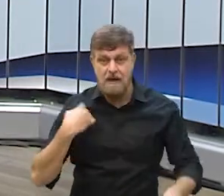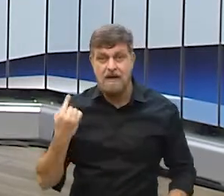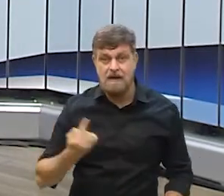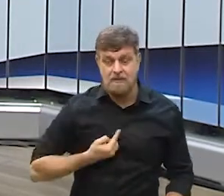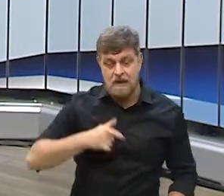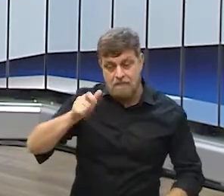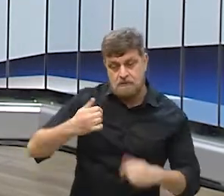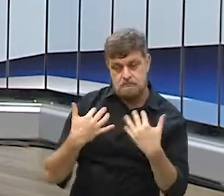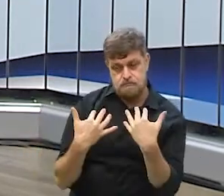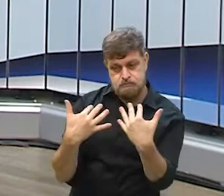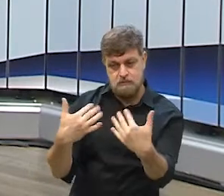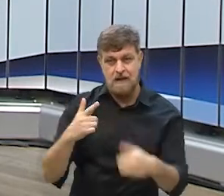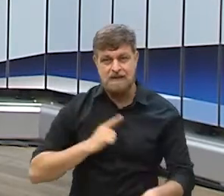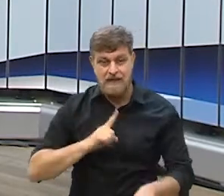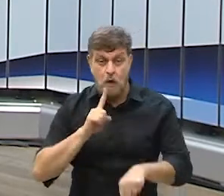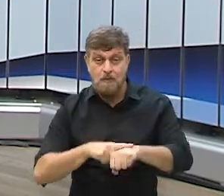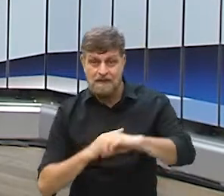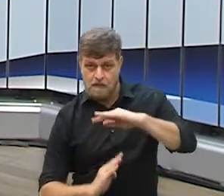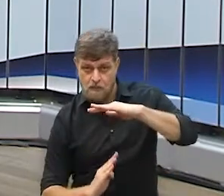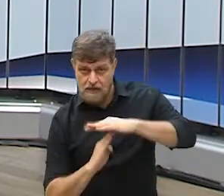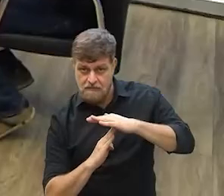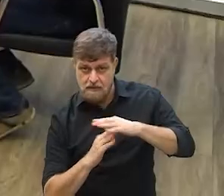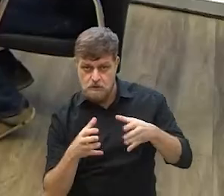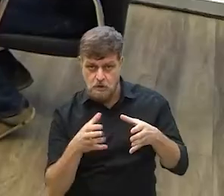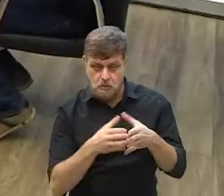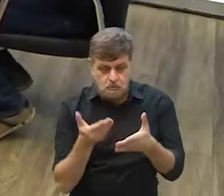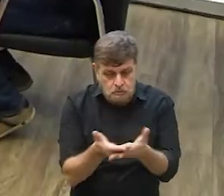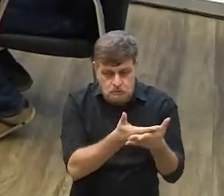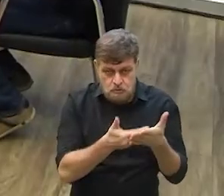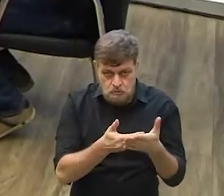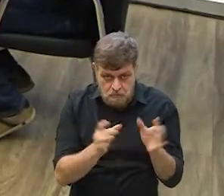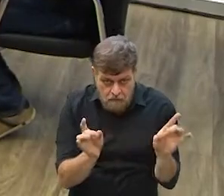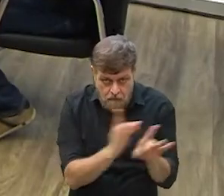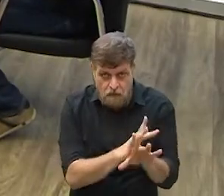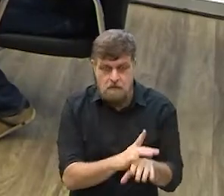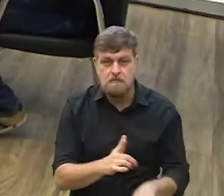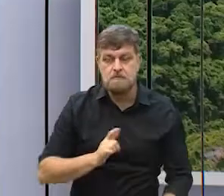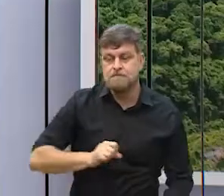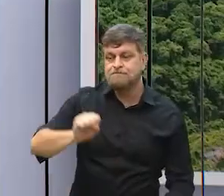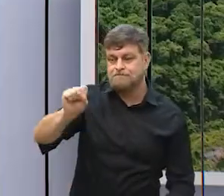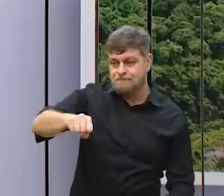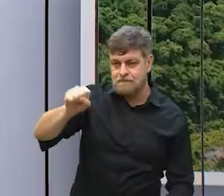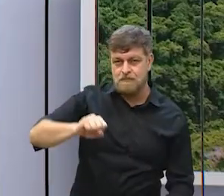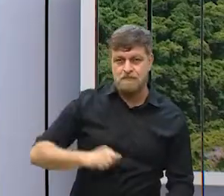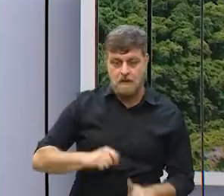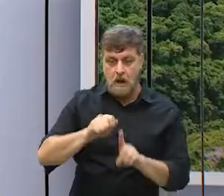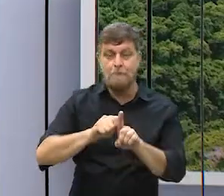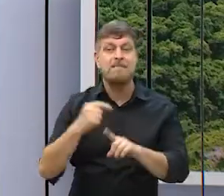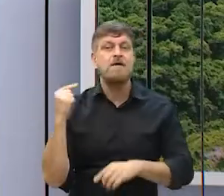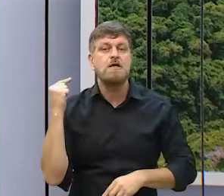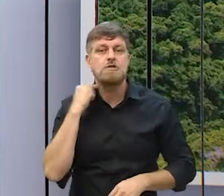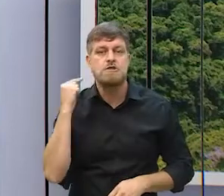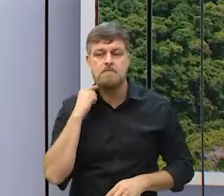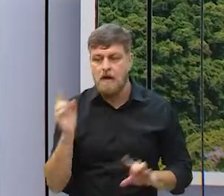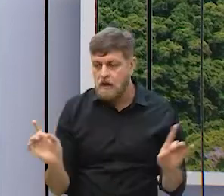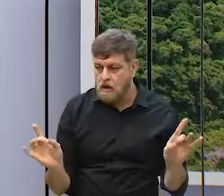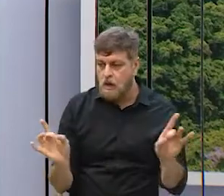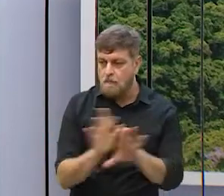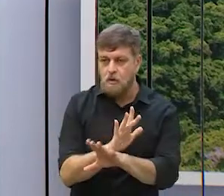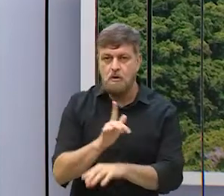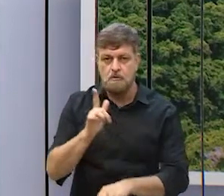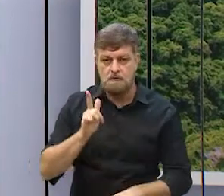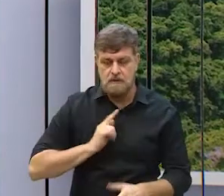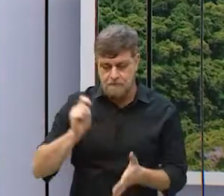acompanhando, existe um prazo para um término desta comissão. Exatamente, Gabriel. Nós queremos chegar até o final do mês de maio com